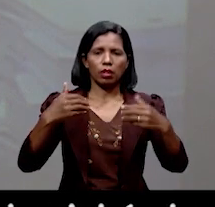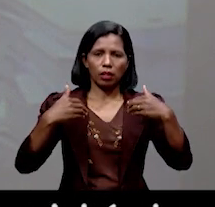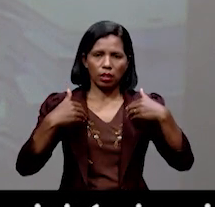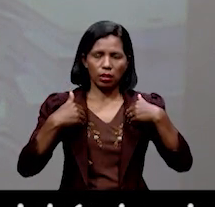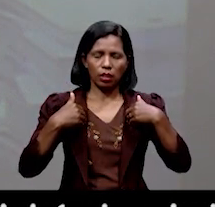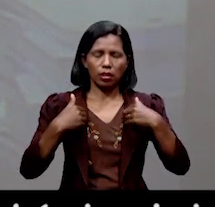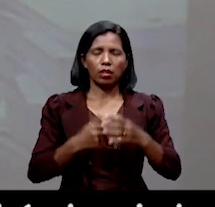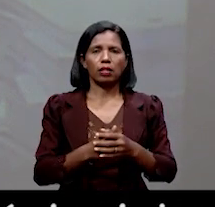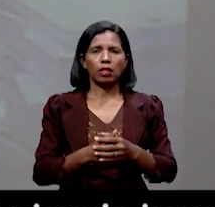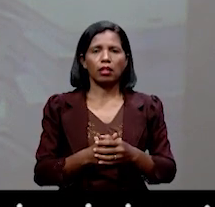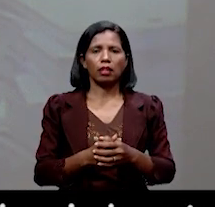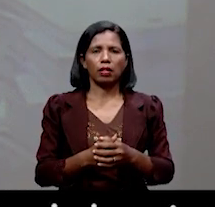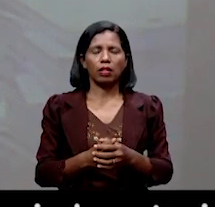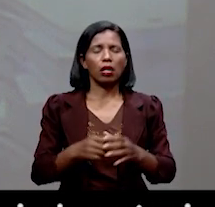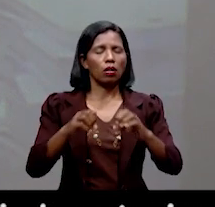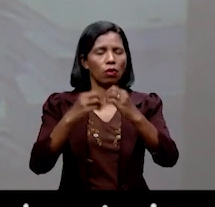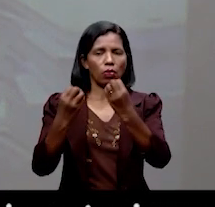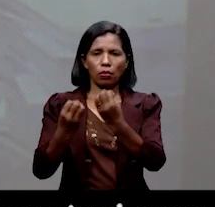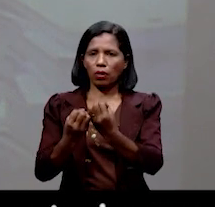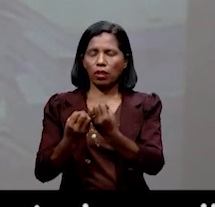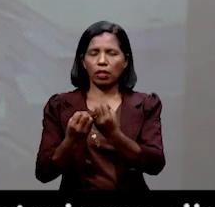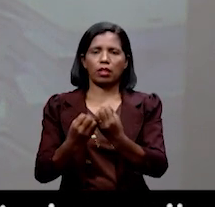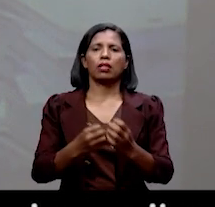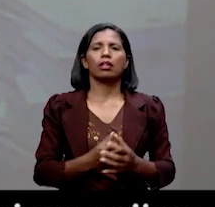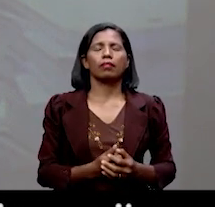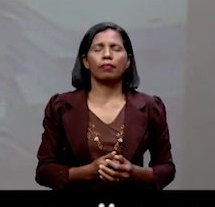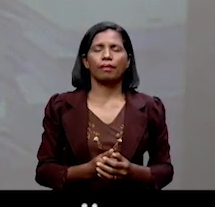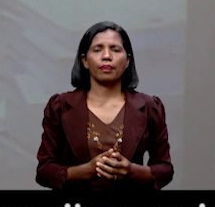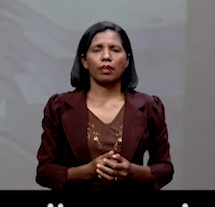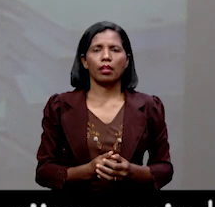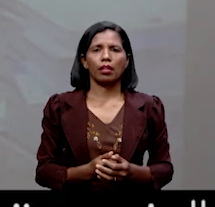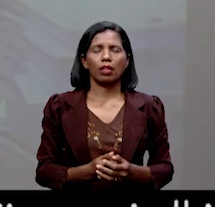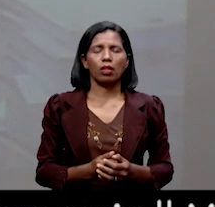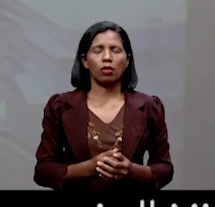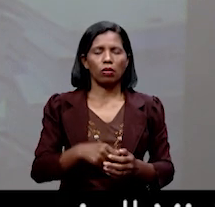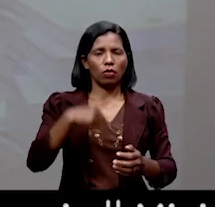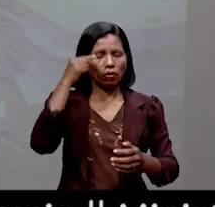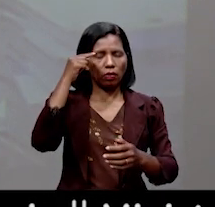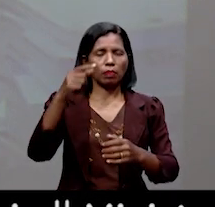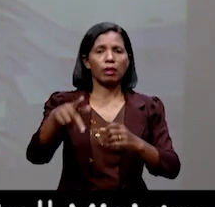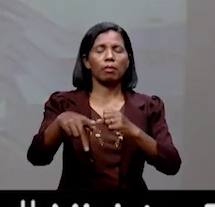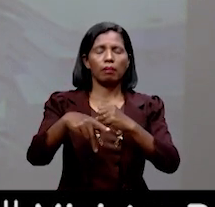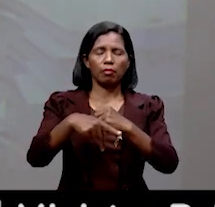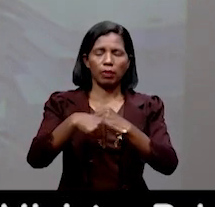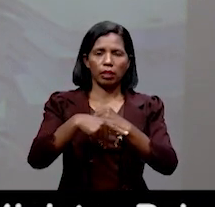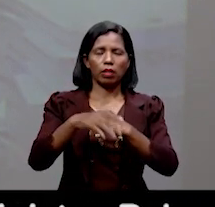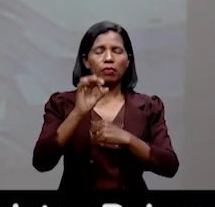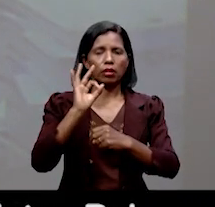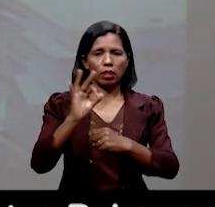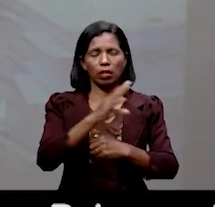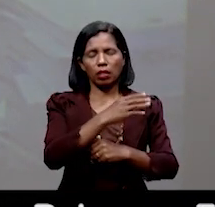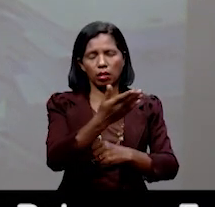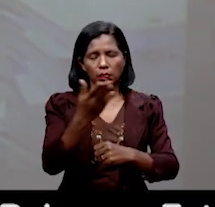soberano sire, o governo nebe frete ali inviabiliza, noitavo tidera